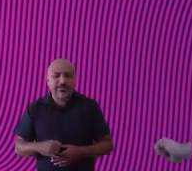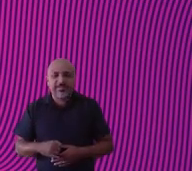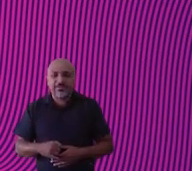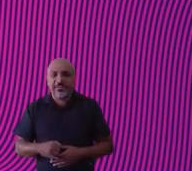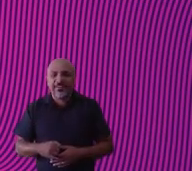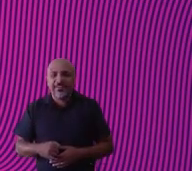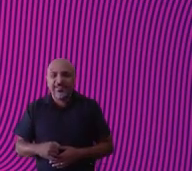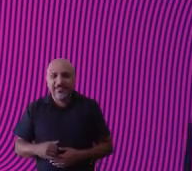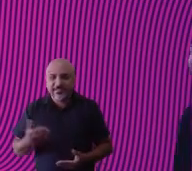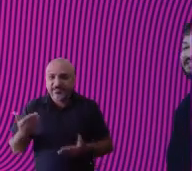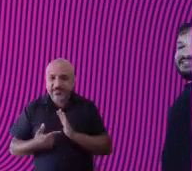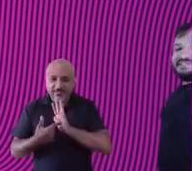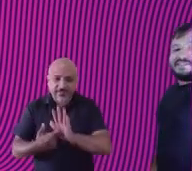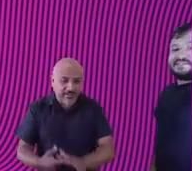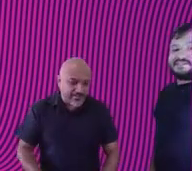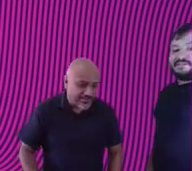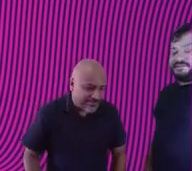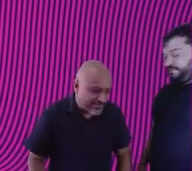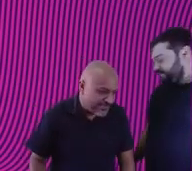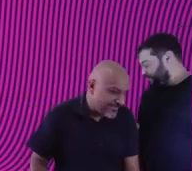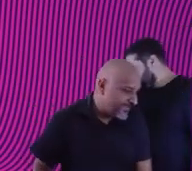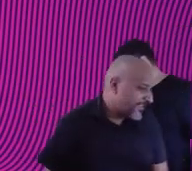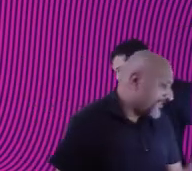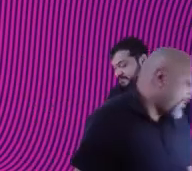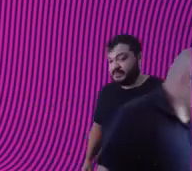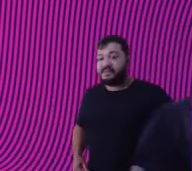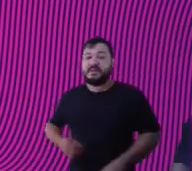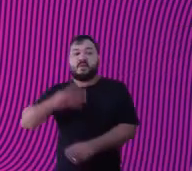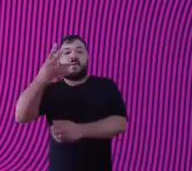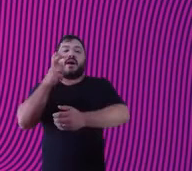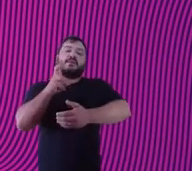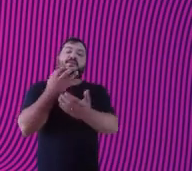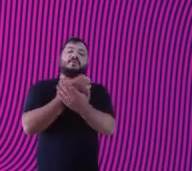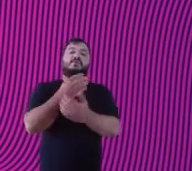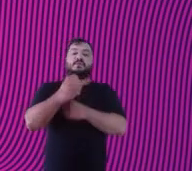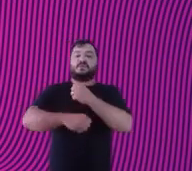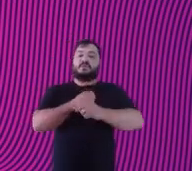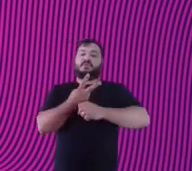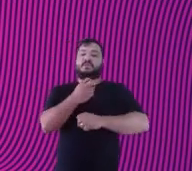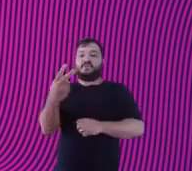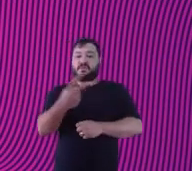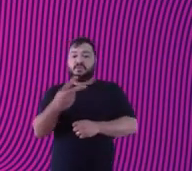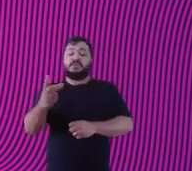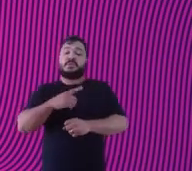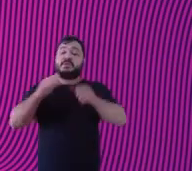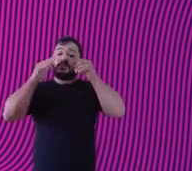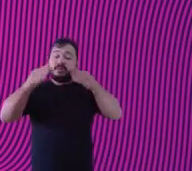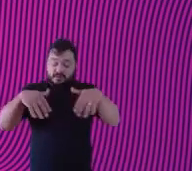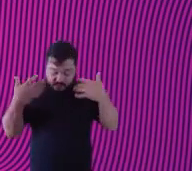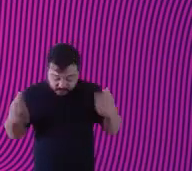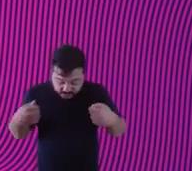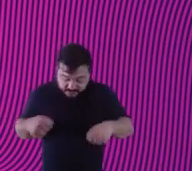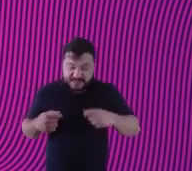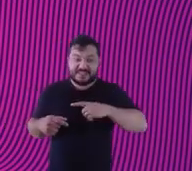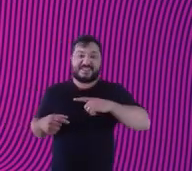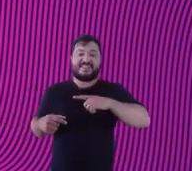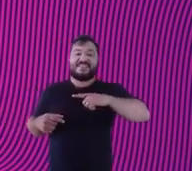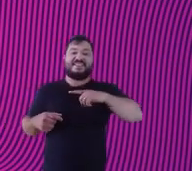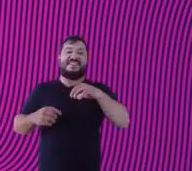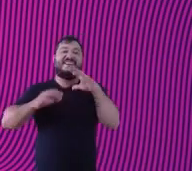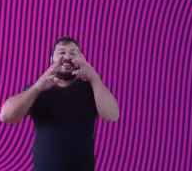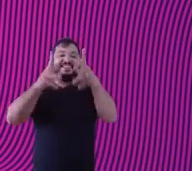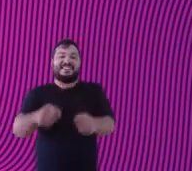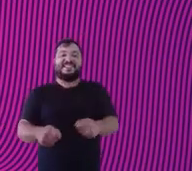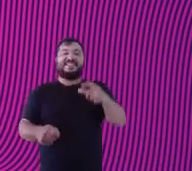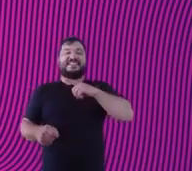pacíficos pelo menos talvez quatro cinco estudos já para 2022 Kombi específica e que a gente tem que ter aí e todos eles para